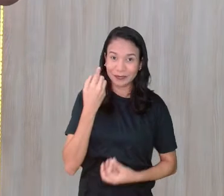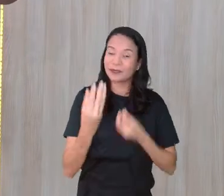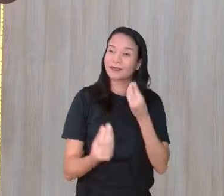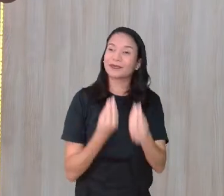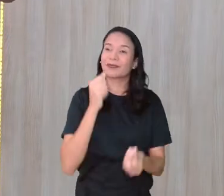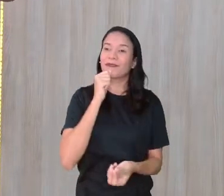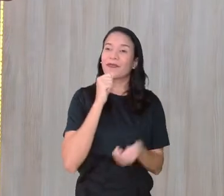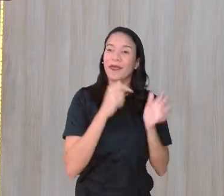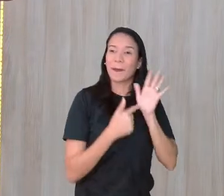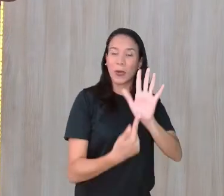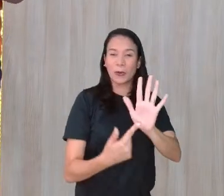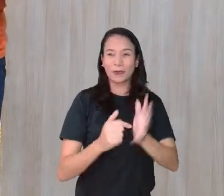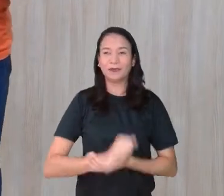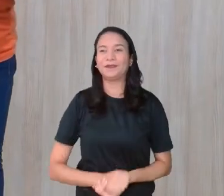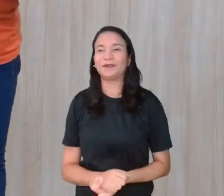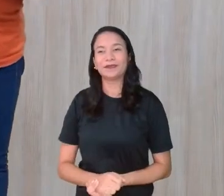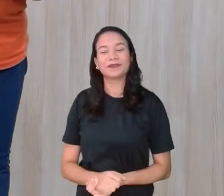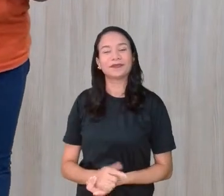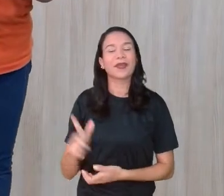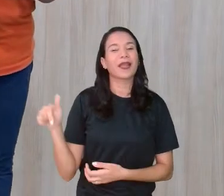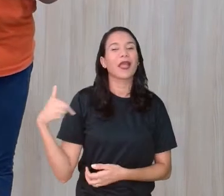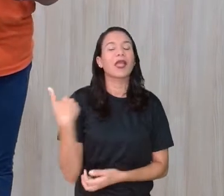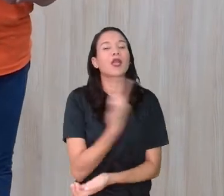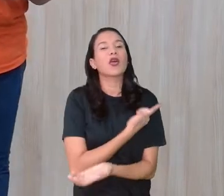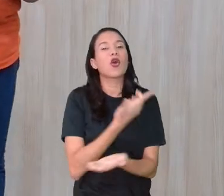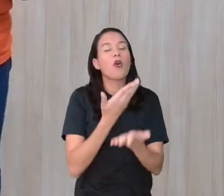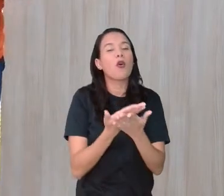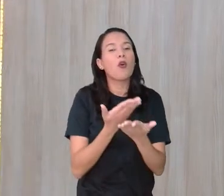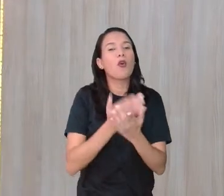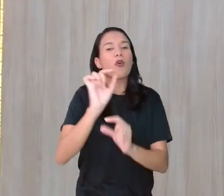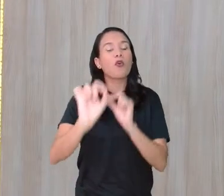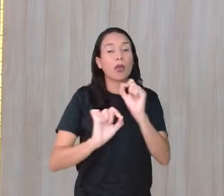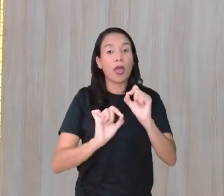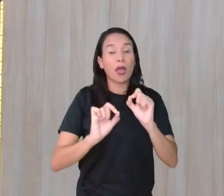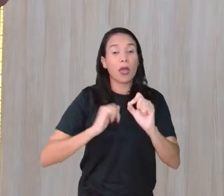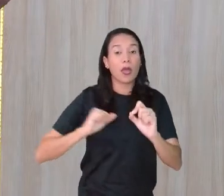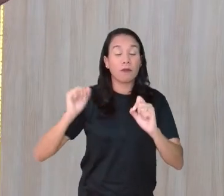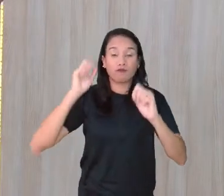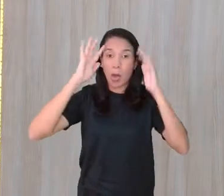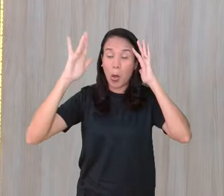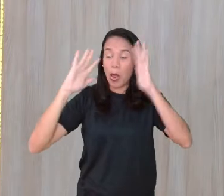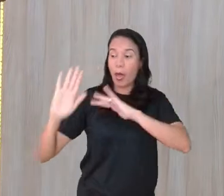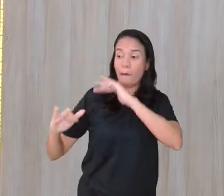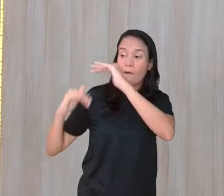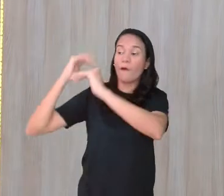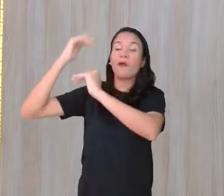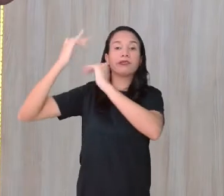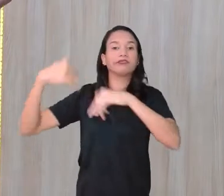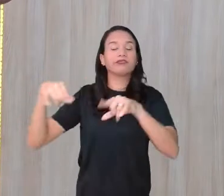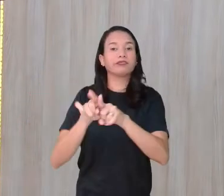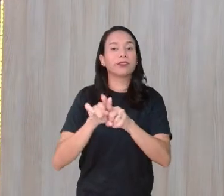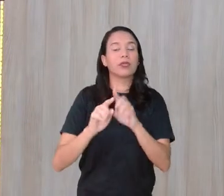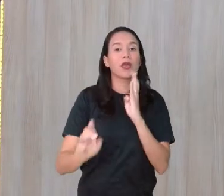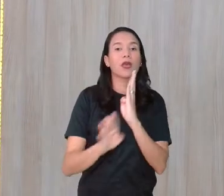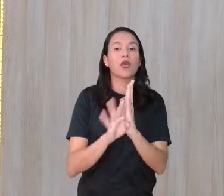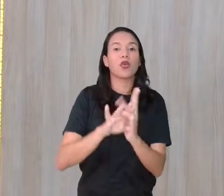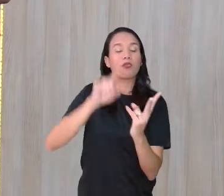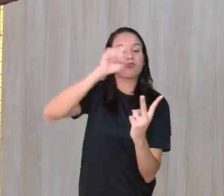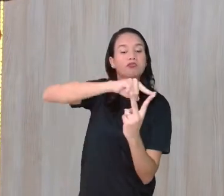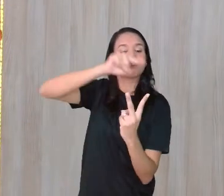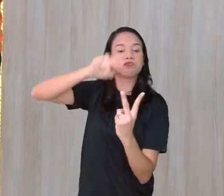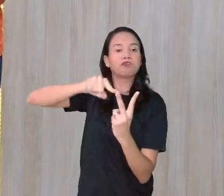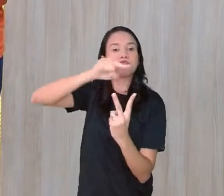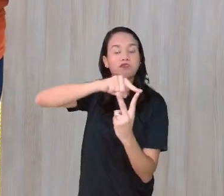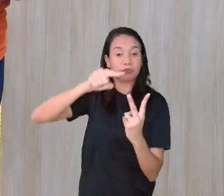para mostrar aqui a vocês. Quando a gente fala da questão evolutiva, a gente vai encontrar dois